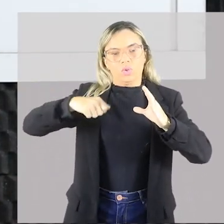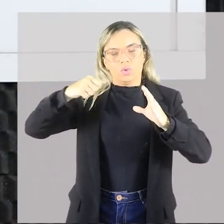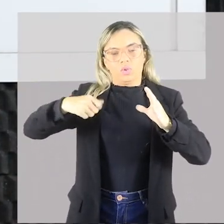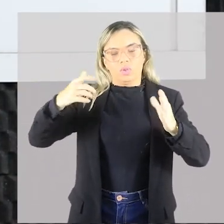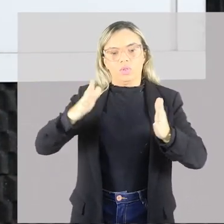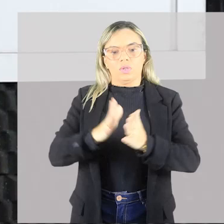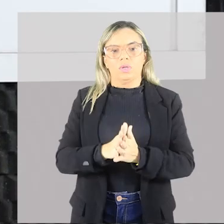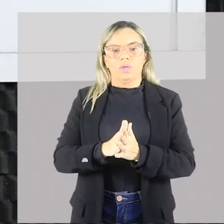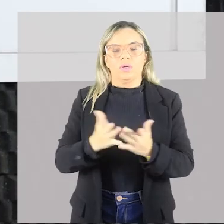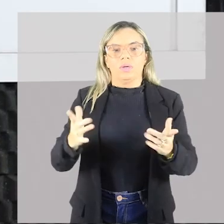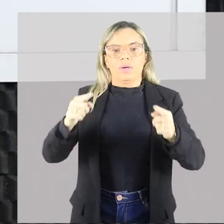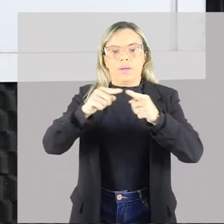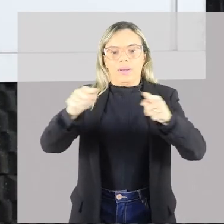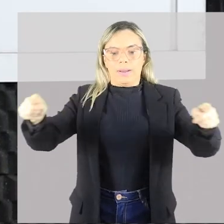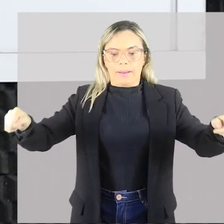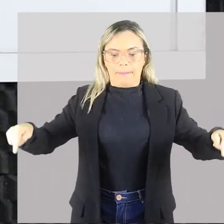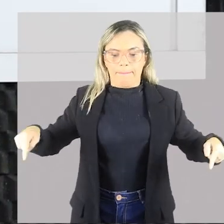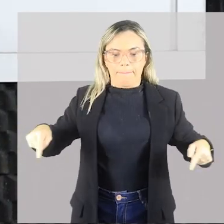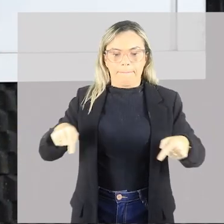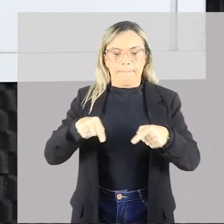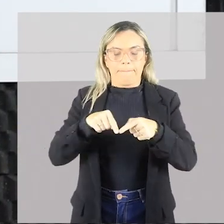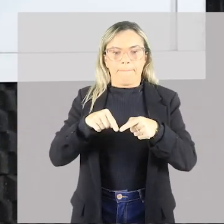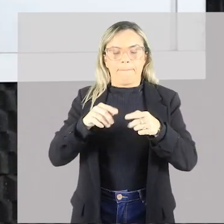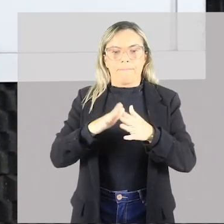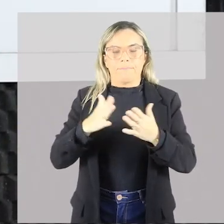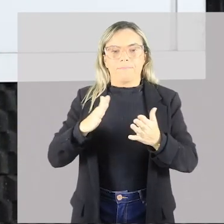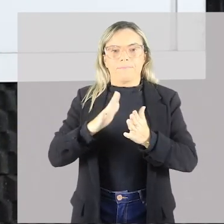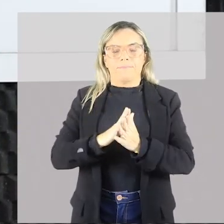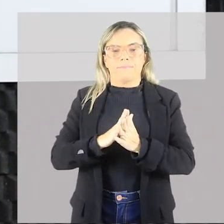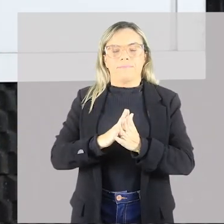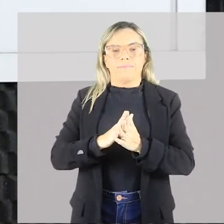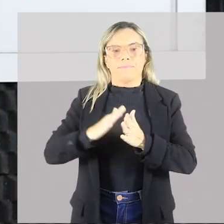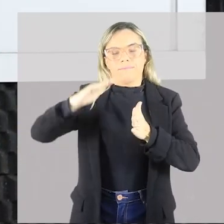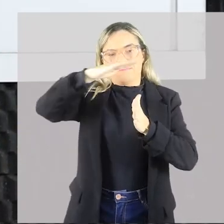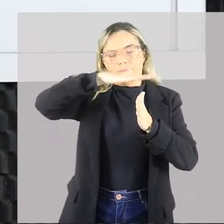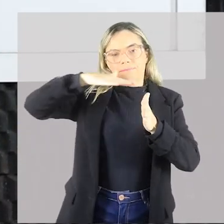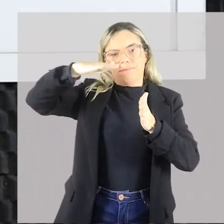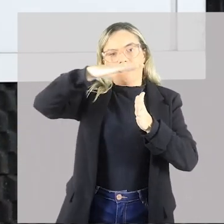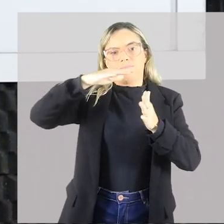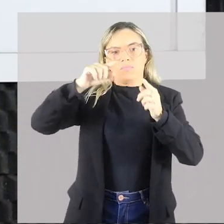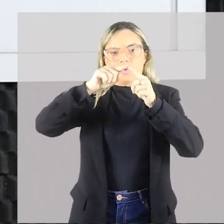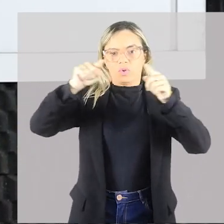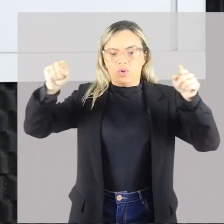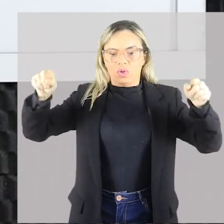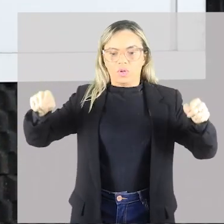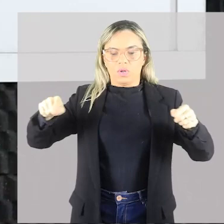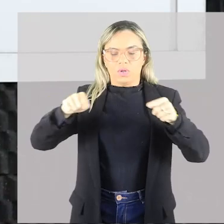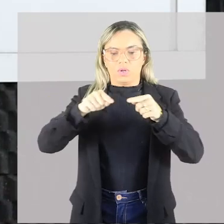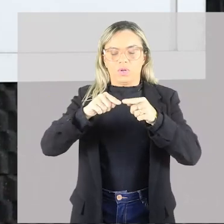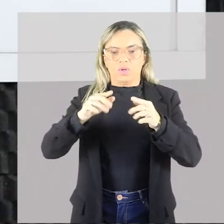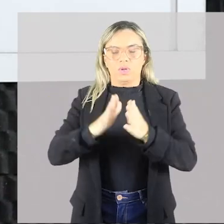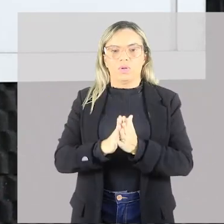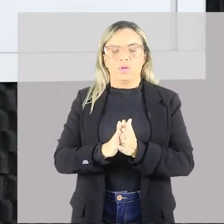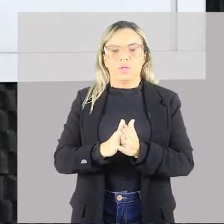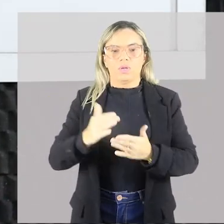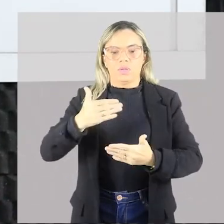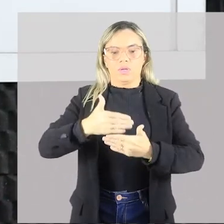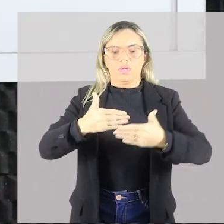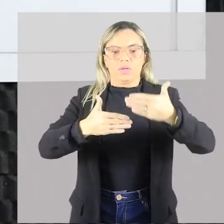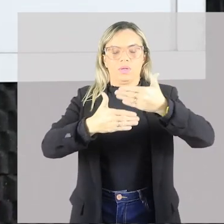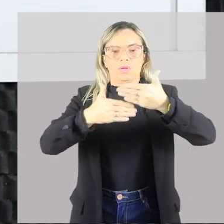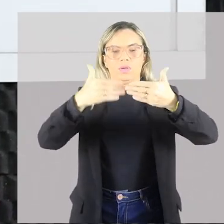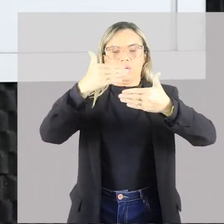A base aqui é um retângulo, o forro aqui do nosso estúdio é um retângulo e as paredes